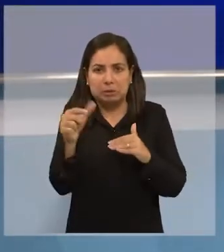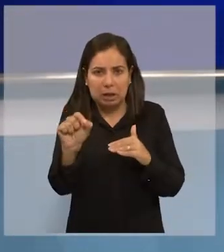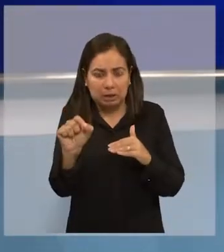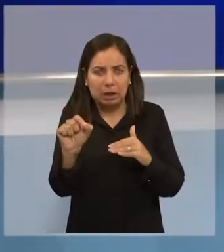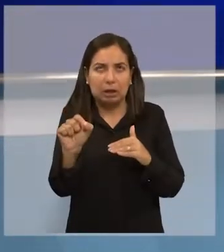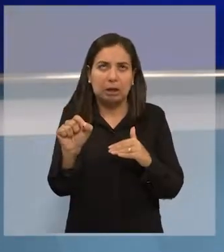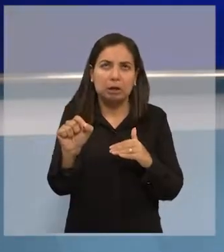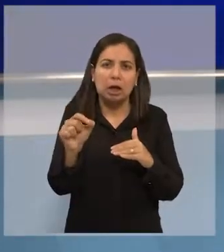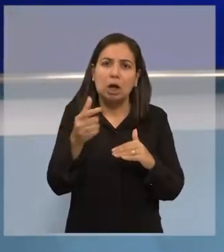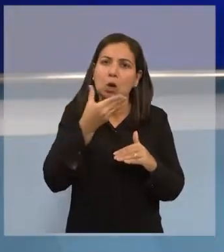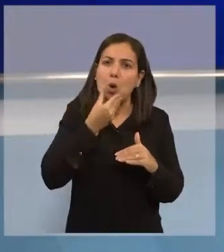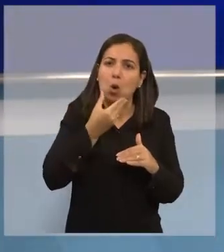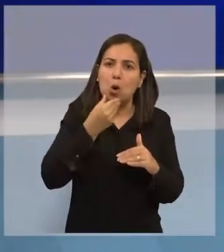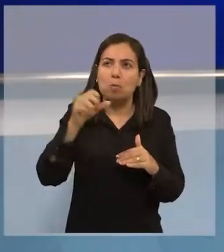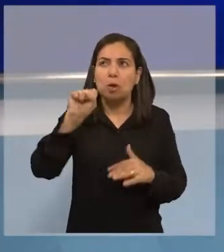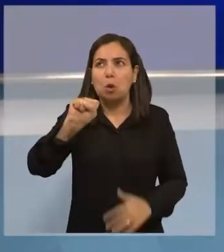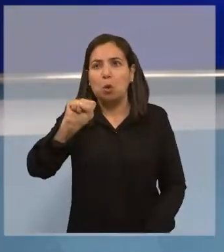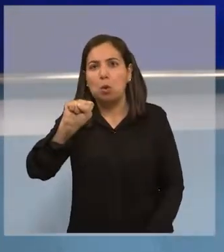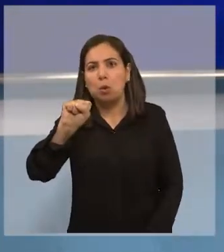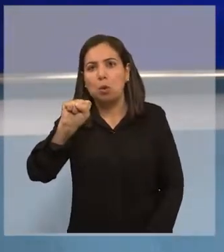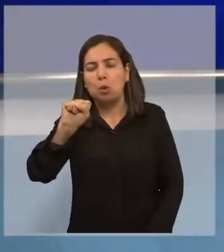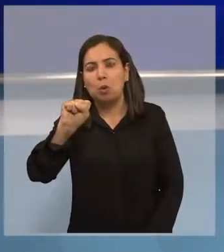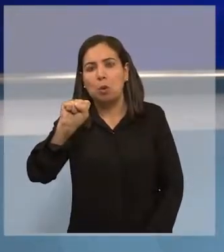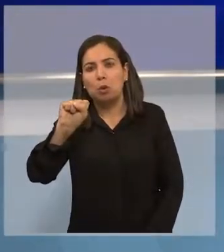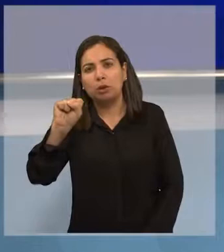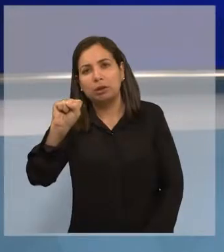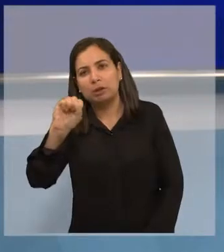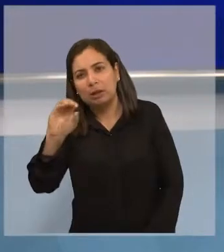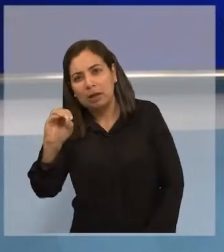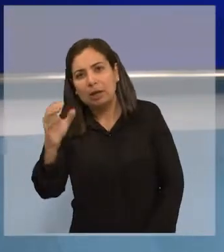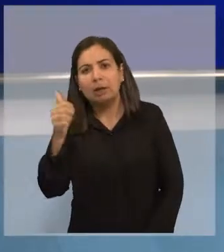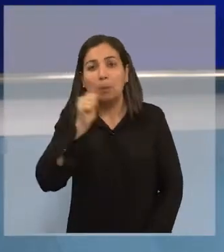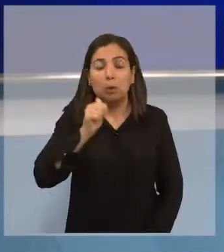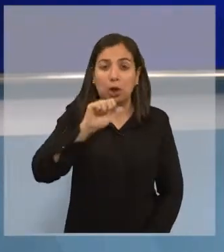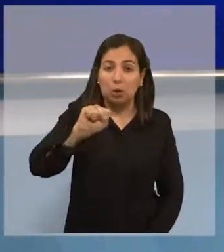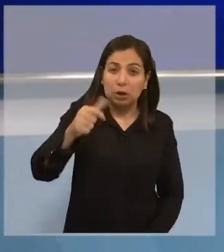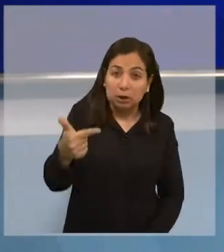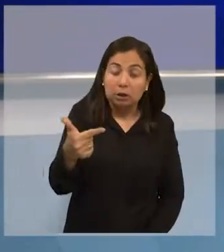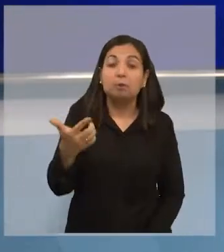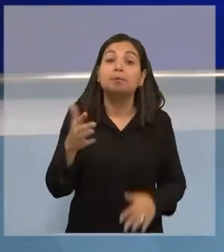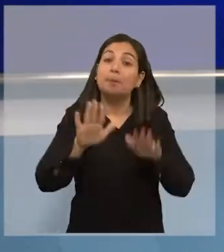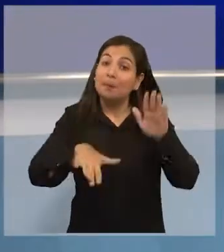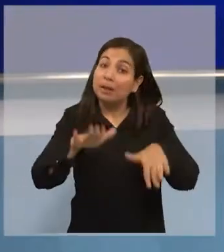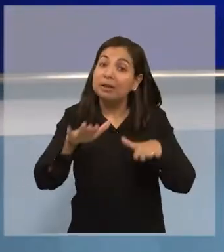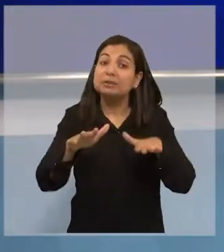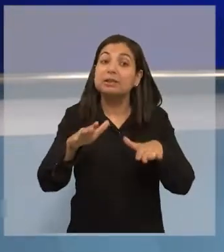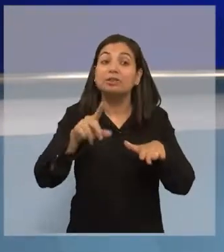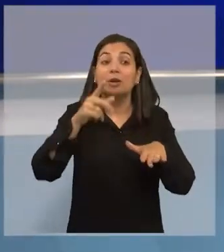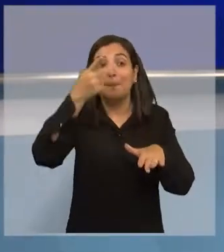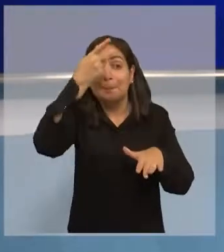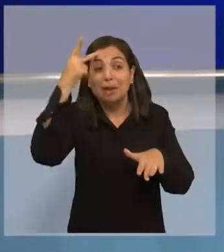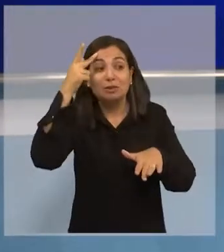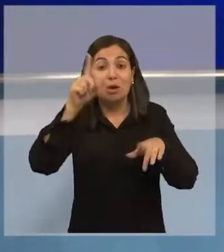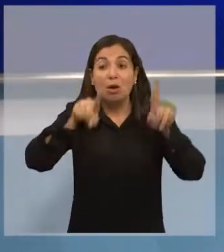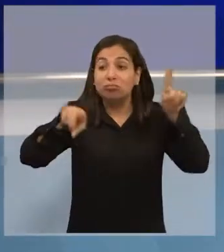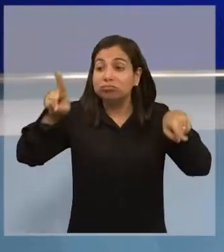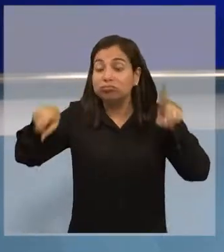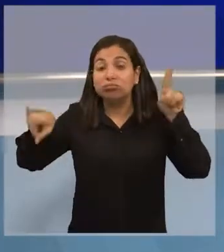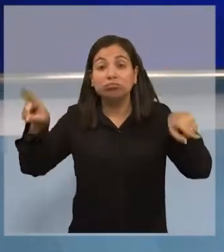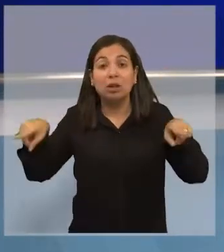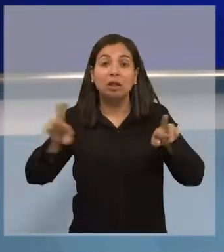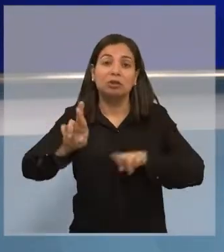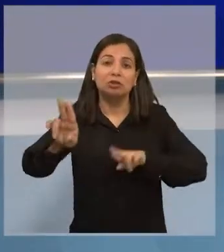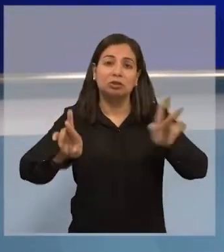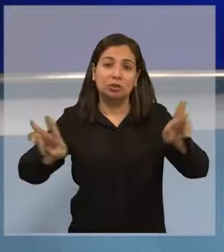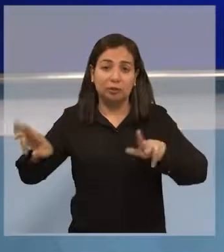os homens e 82 as mulheres, mesmo assim, existem casos e casos. O cidadão